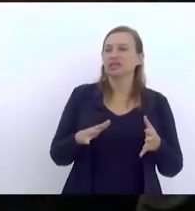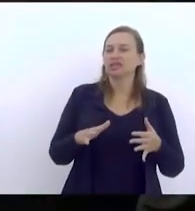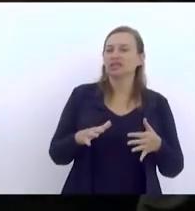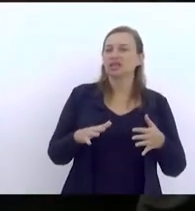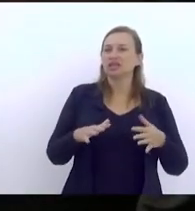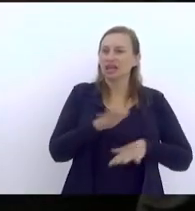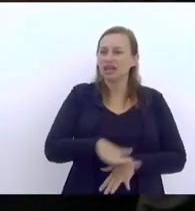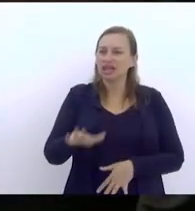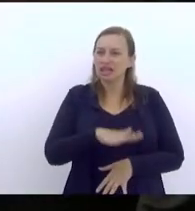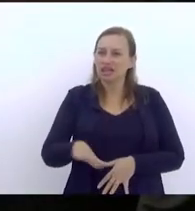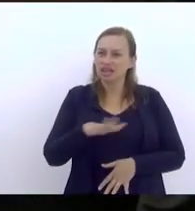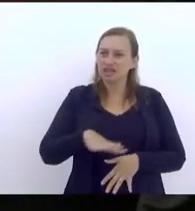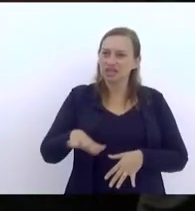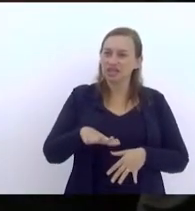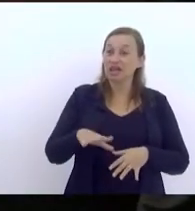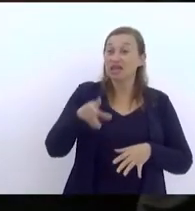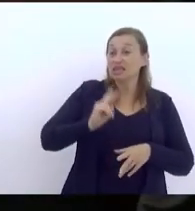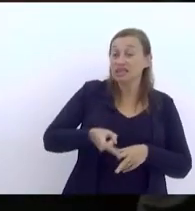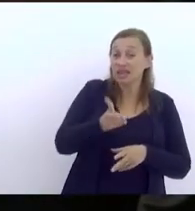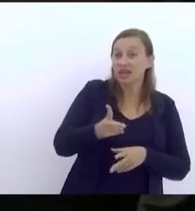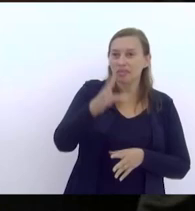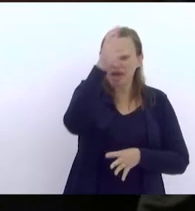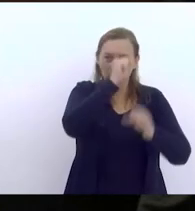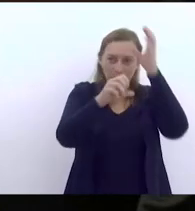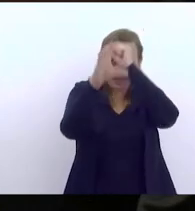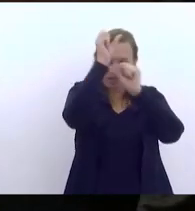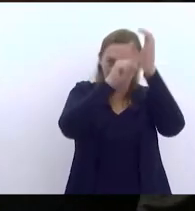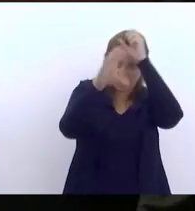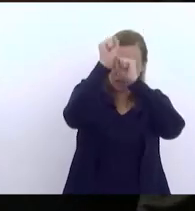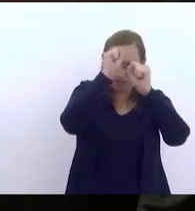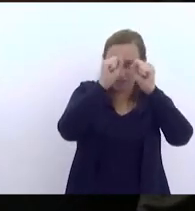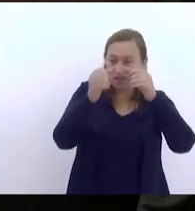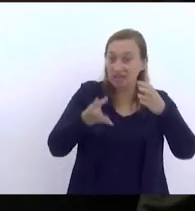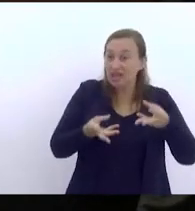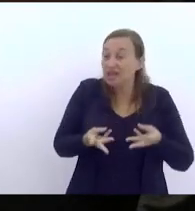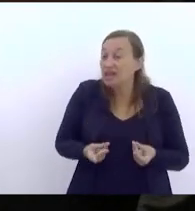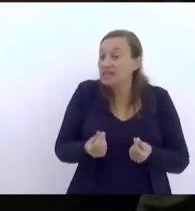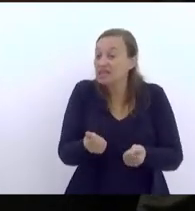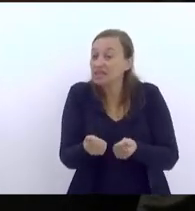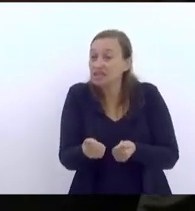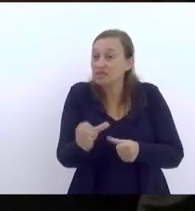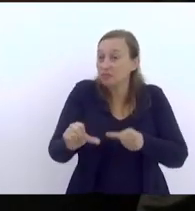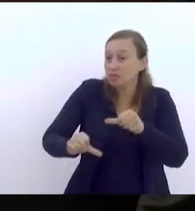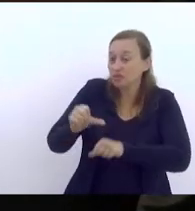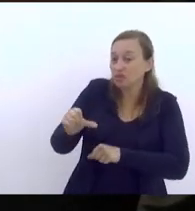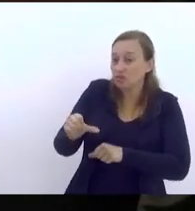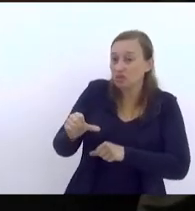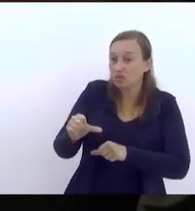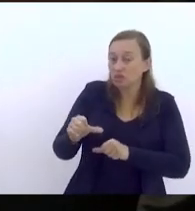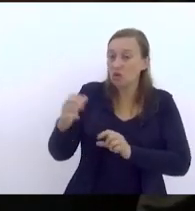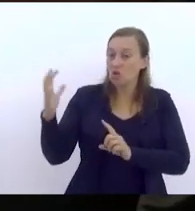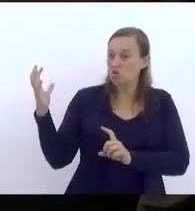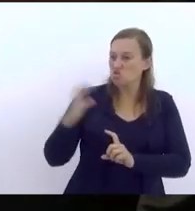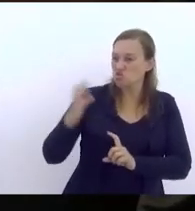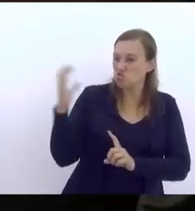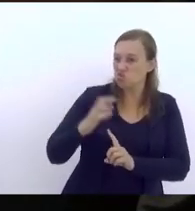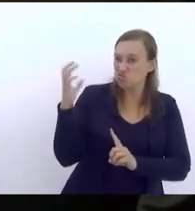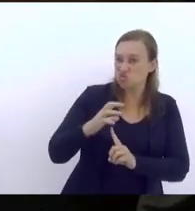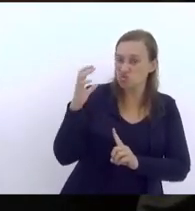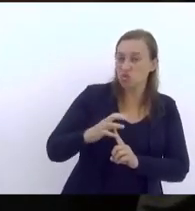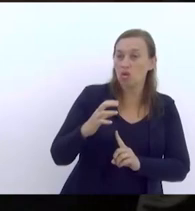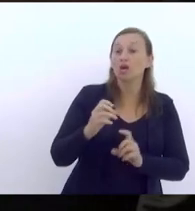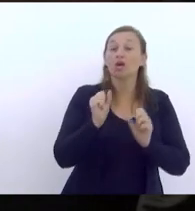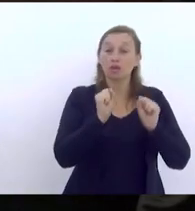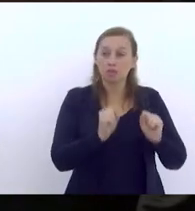seja, está sempre aprendendo e é sensível a modificações, sendo prejudicial impor uma postura que